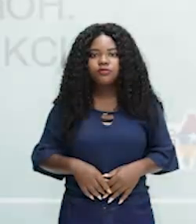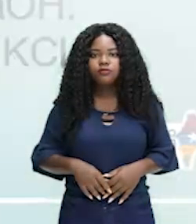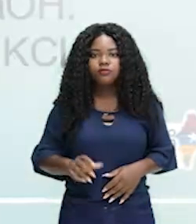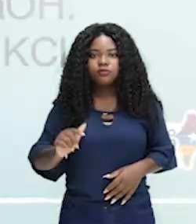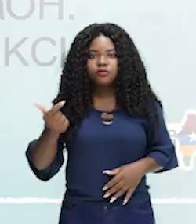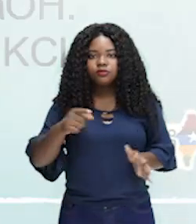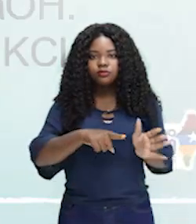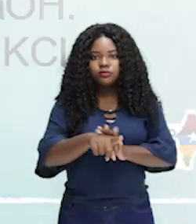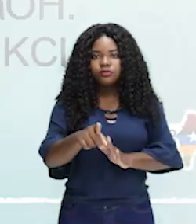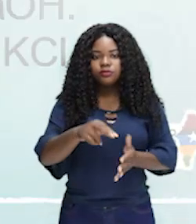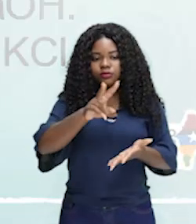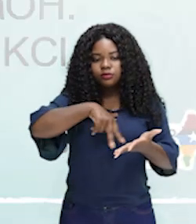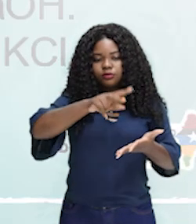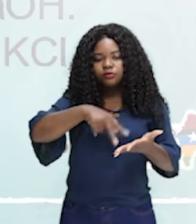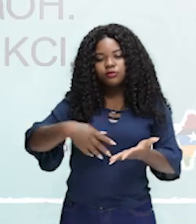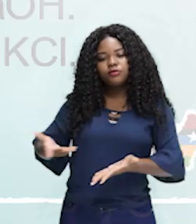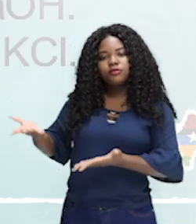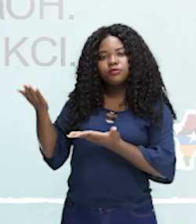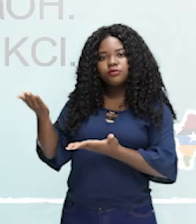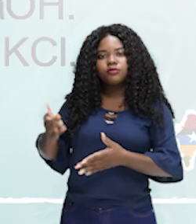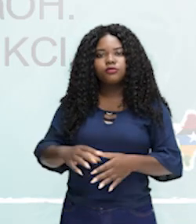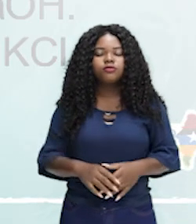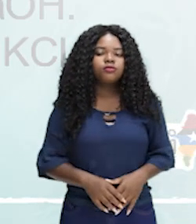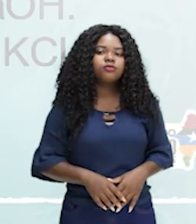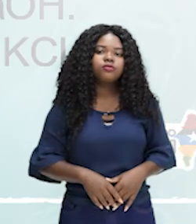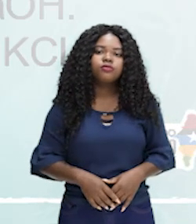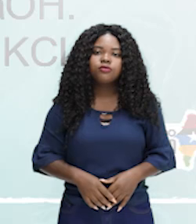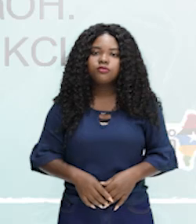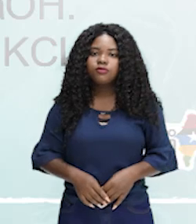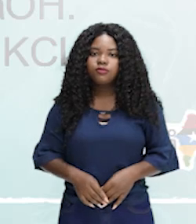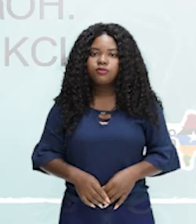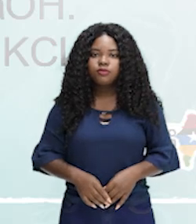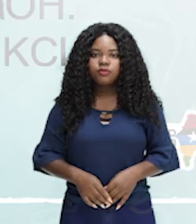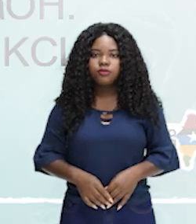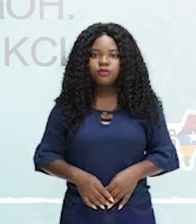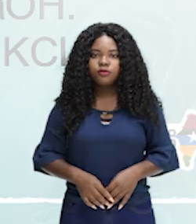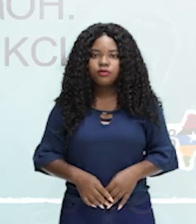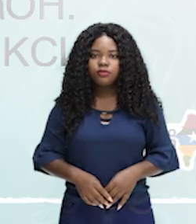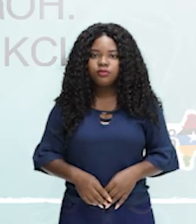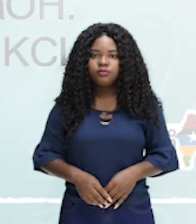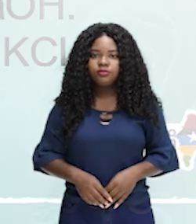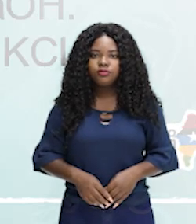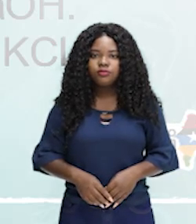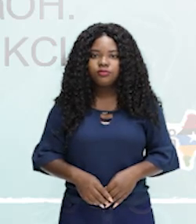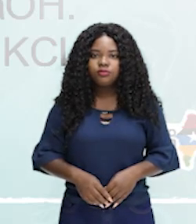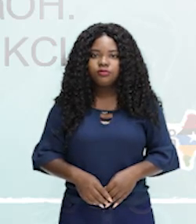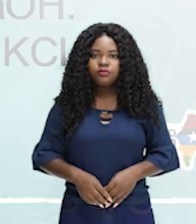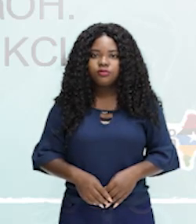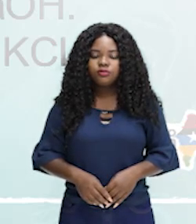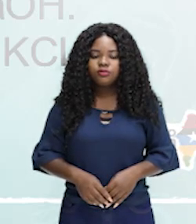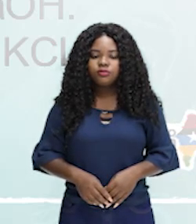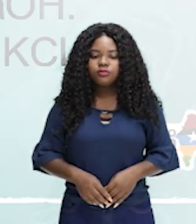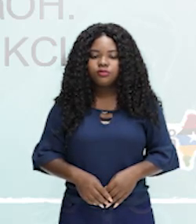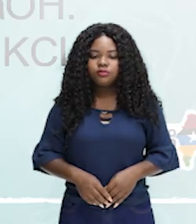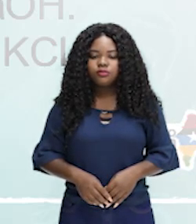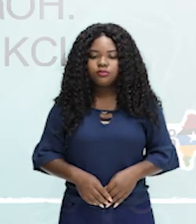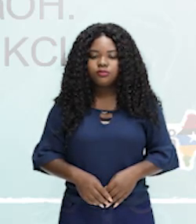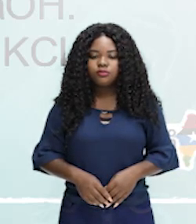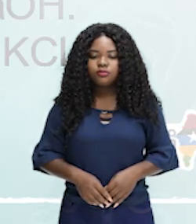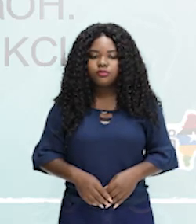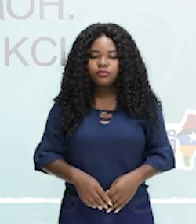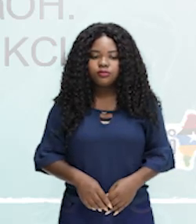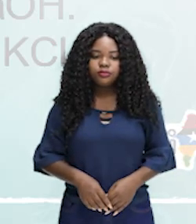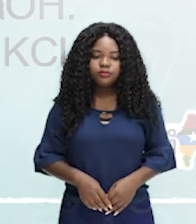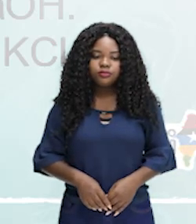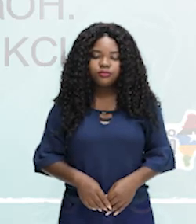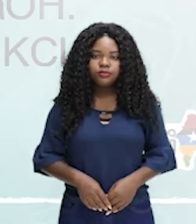Próxima questão. Olha só. Em um laboratório químico, um estudante encontrou 4 frascos, né, numerados 1,